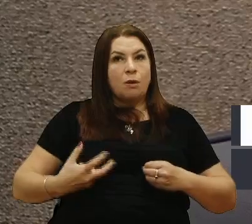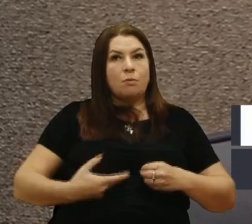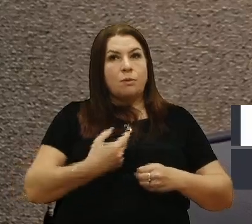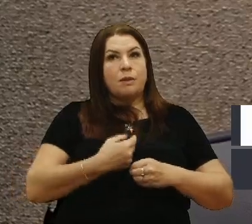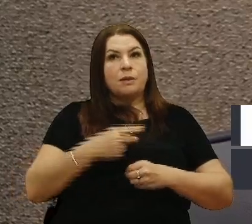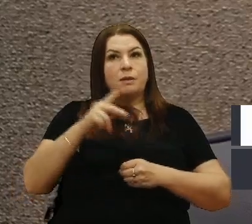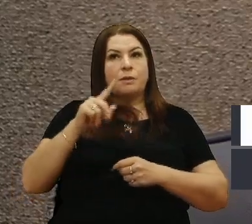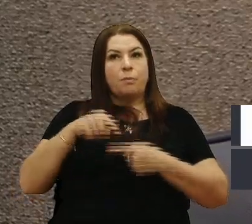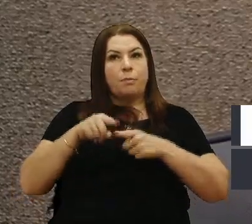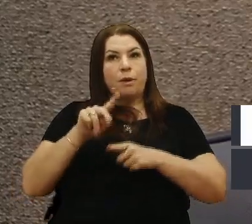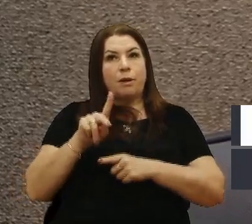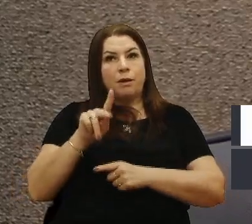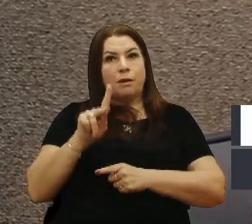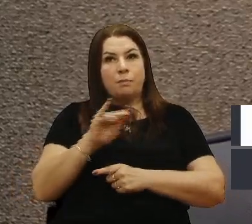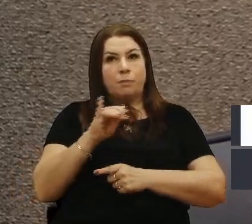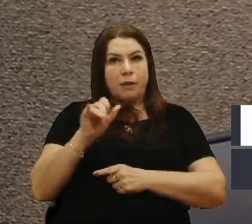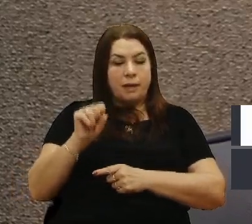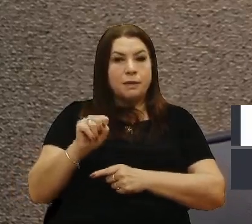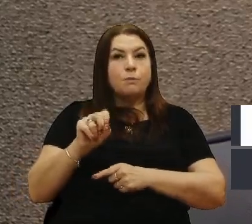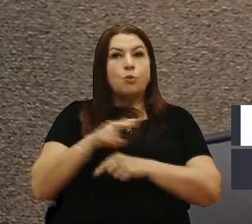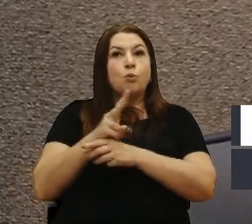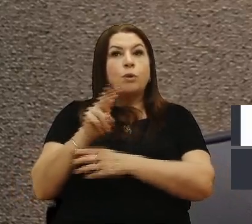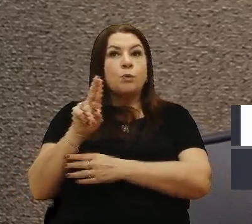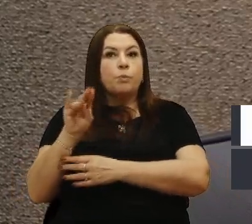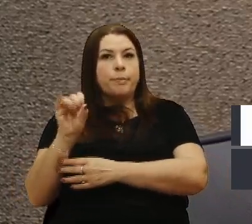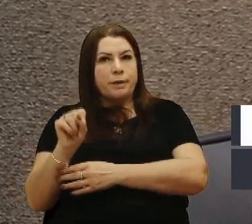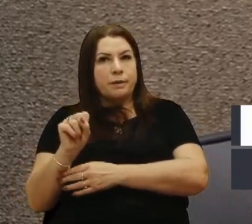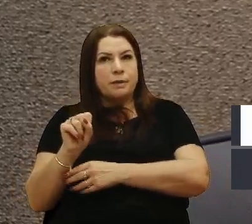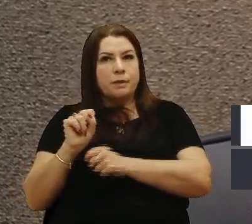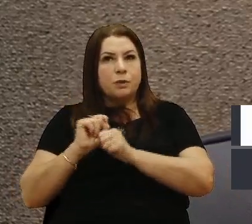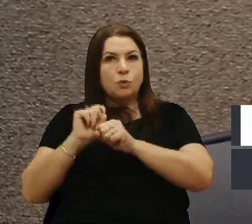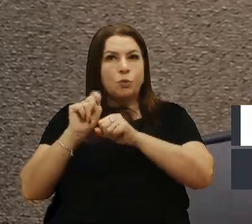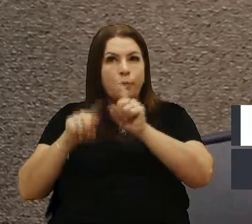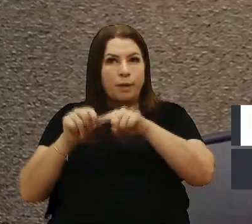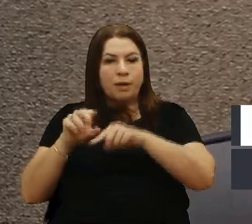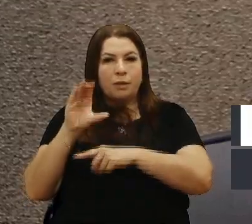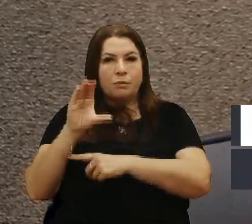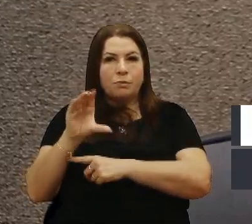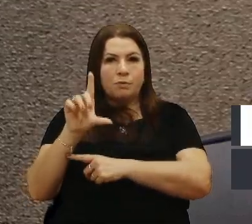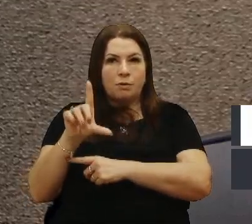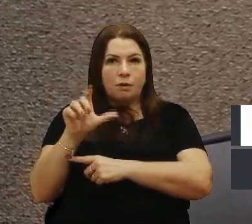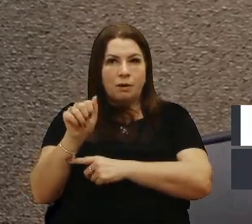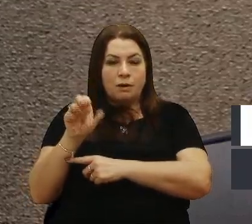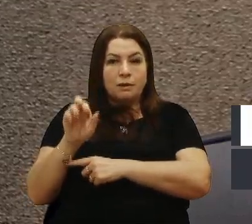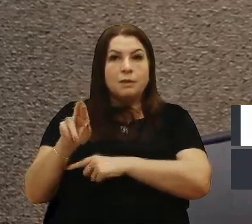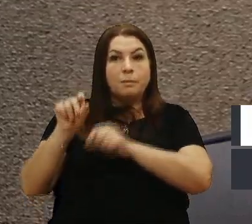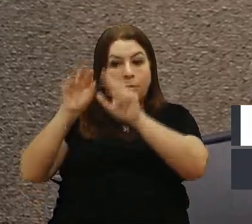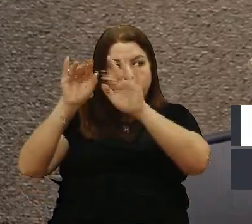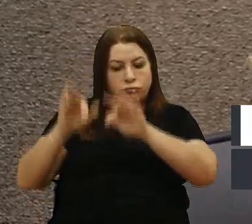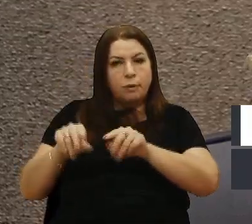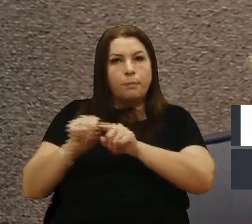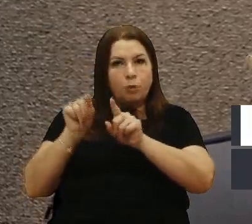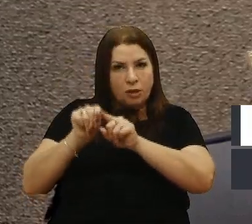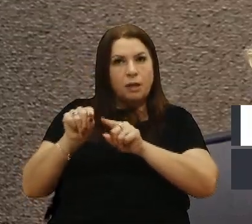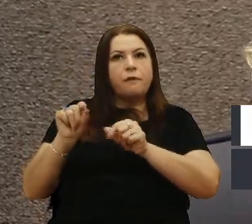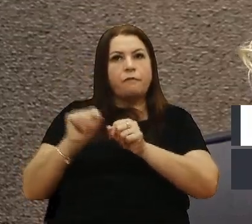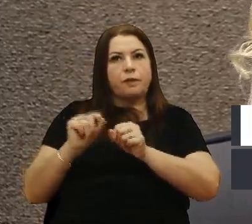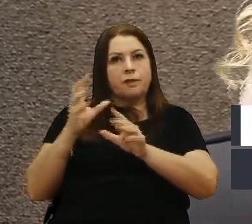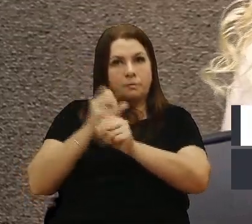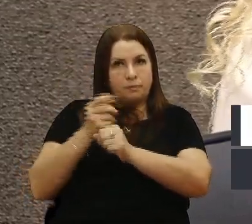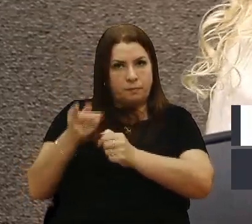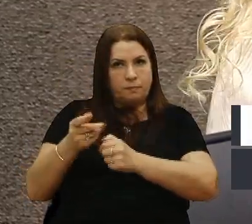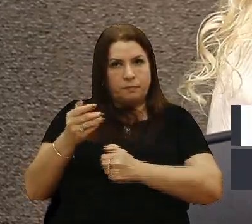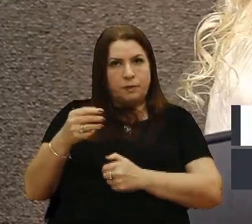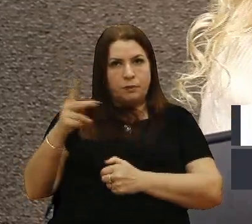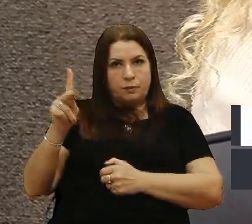Parque dos Pinhais, procurar, então, as UBSs ou, então, lá no Mercadinho da Classir, para fazer a sua ficha e poder castrar o seu